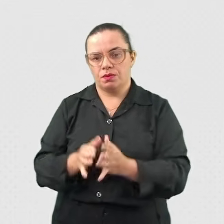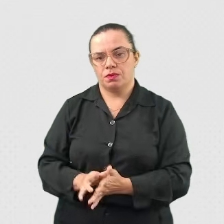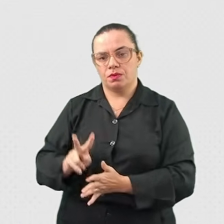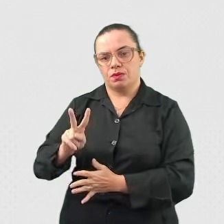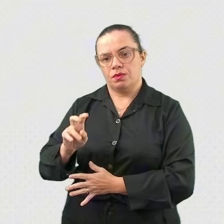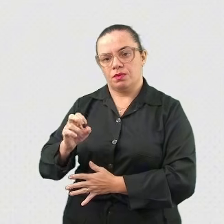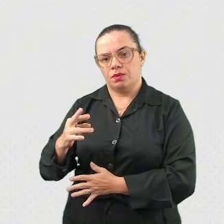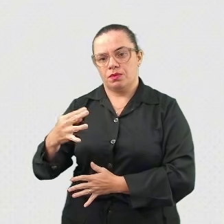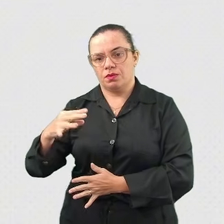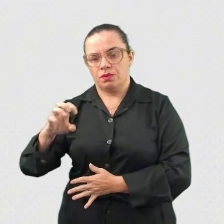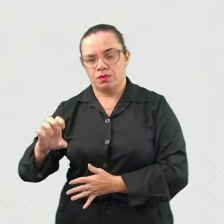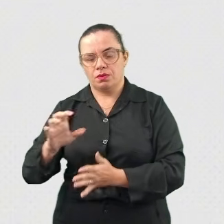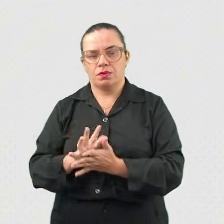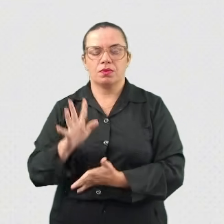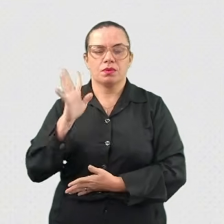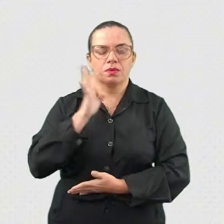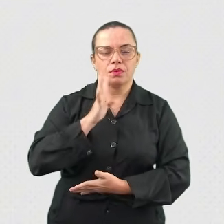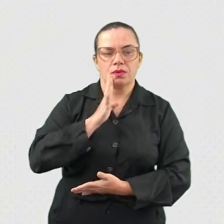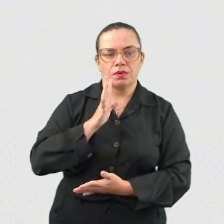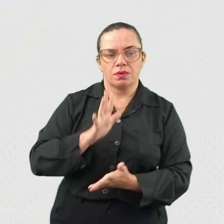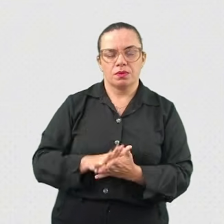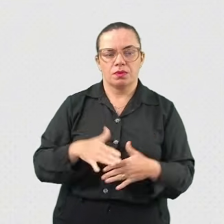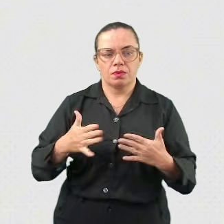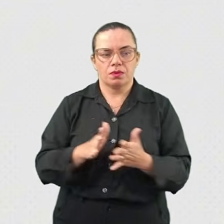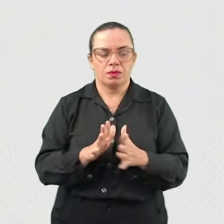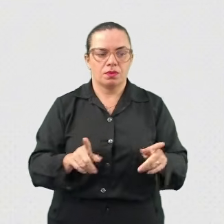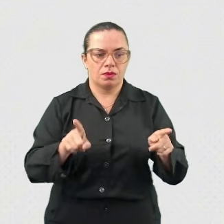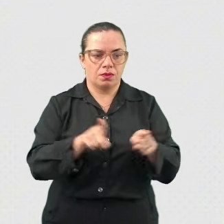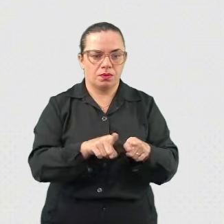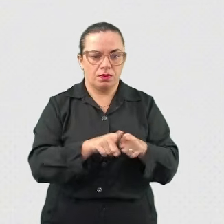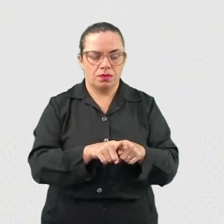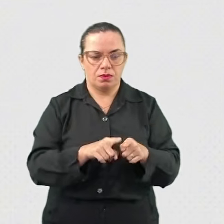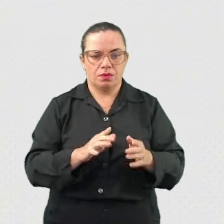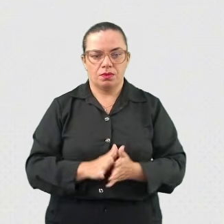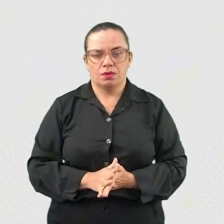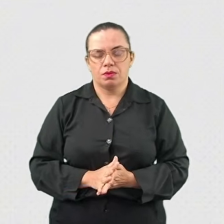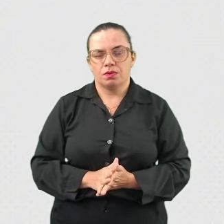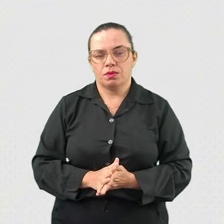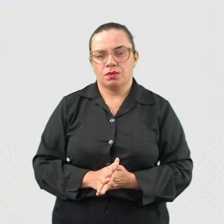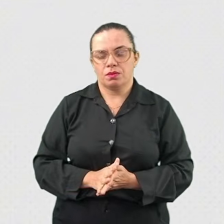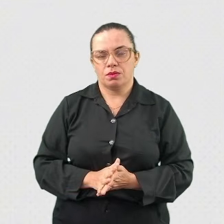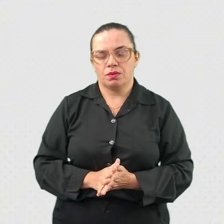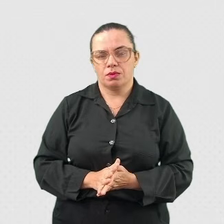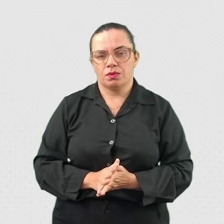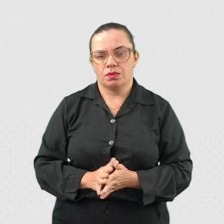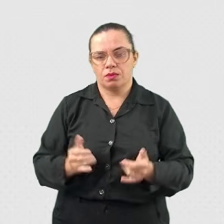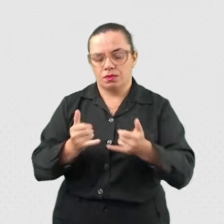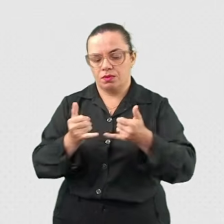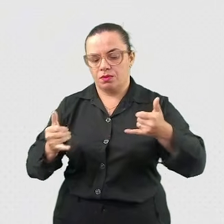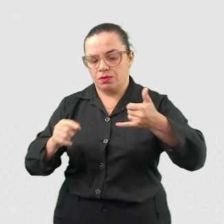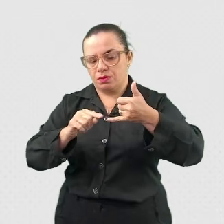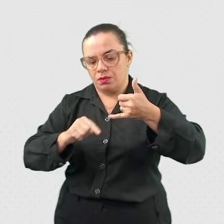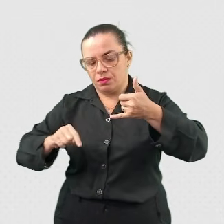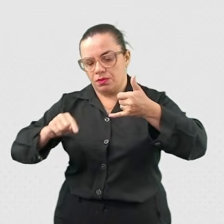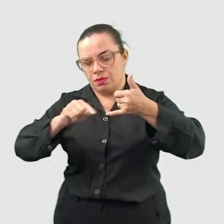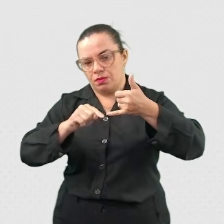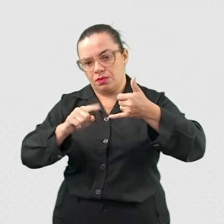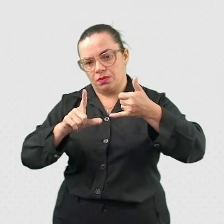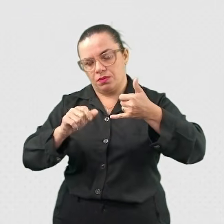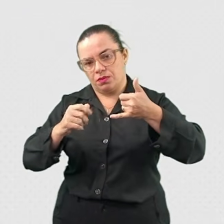beleza? Bom, além dos vértices, você tem os lados, certo? Os lados